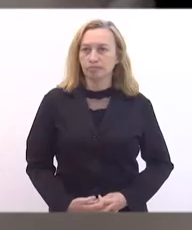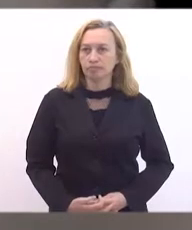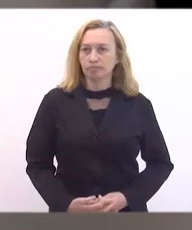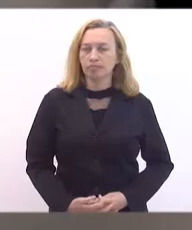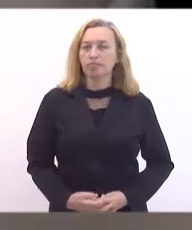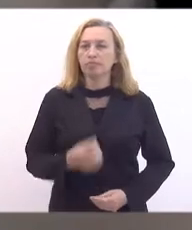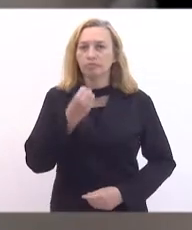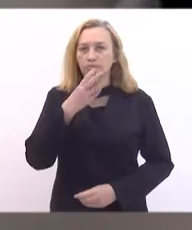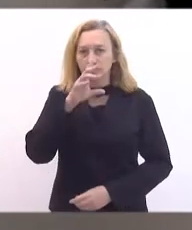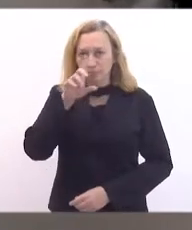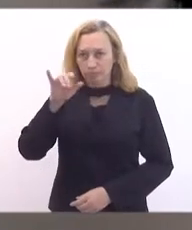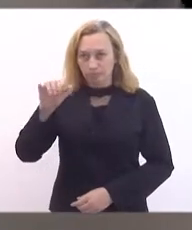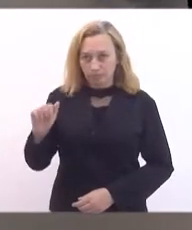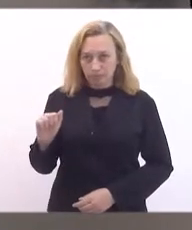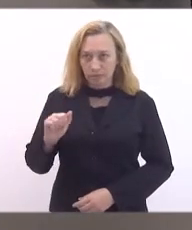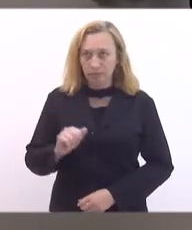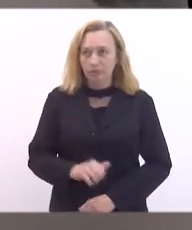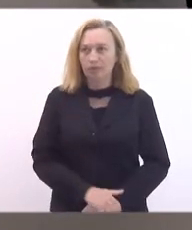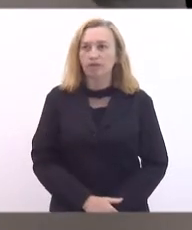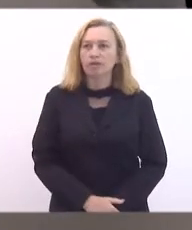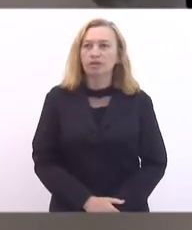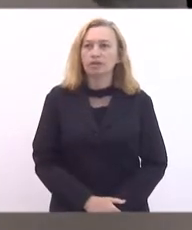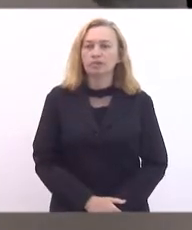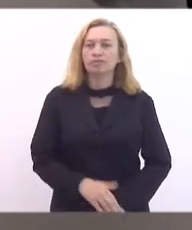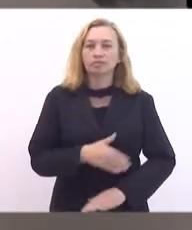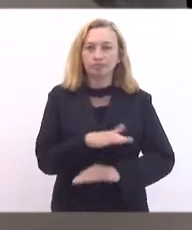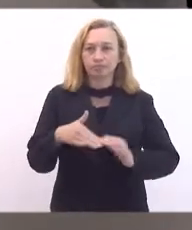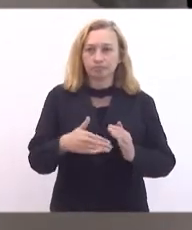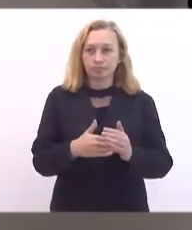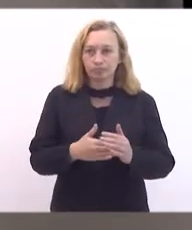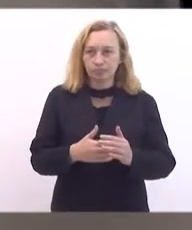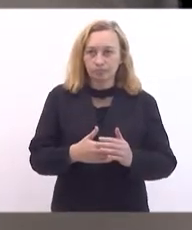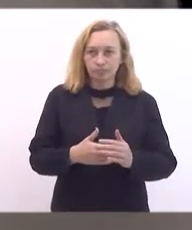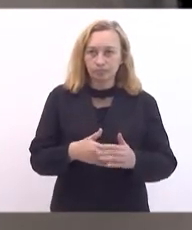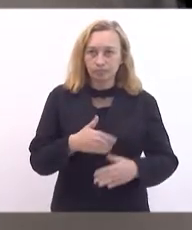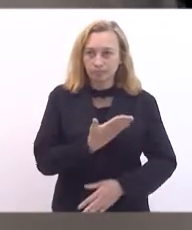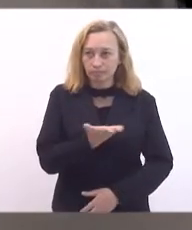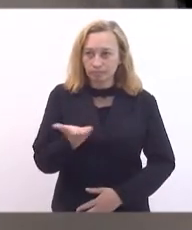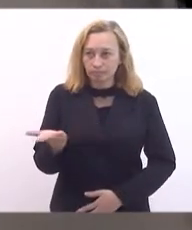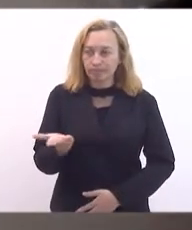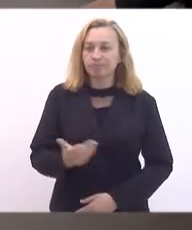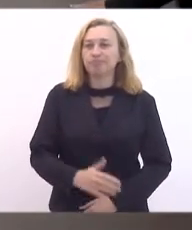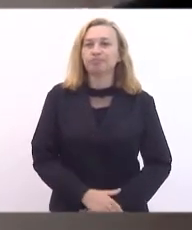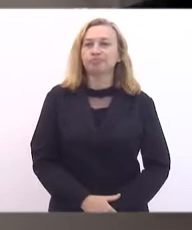Oi bom dia Olá a todos e todas